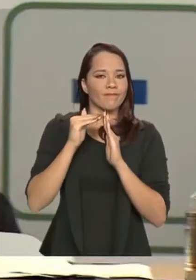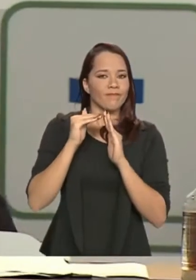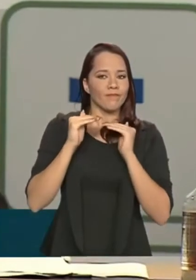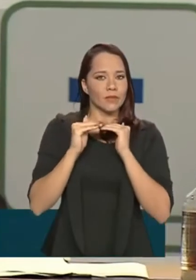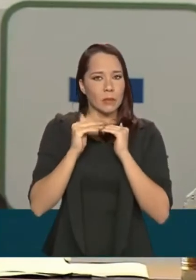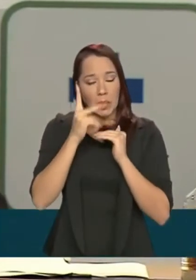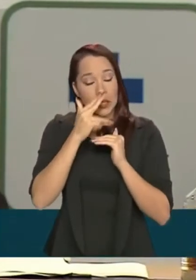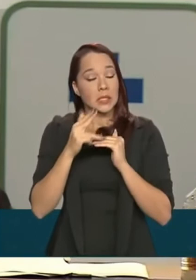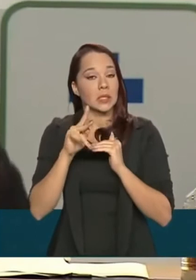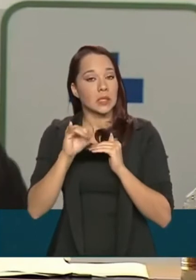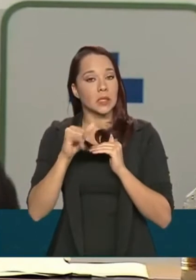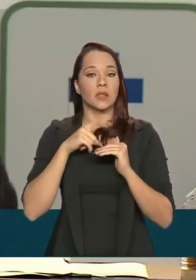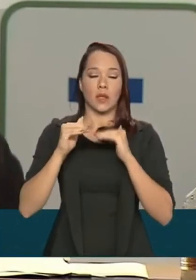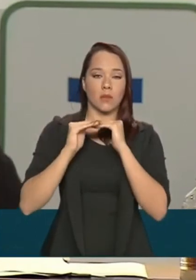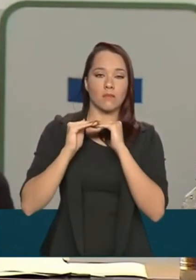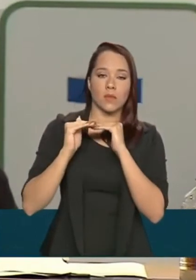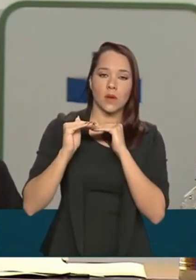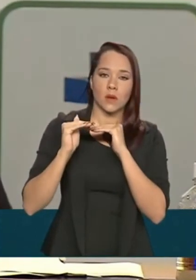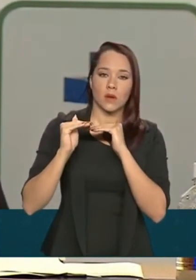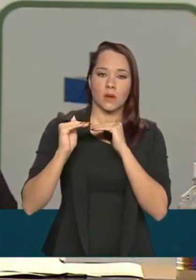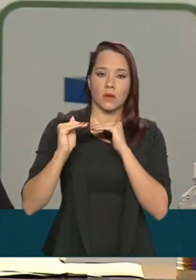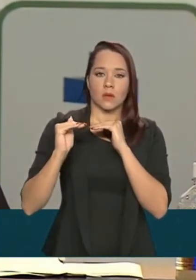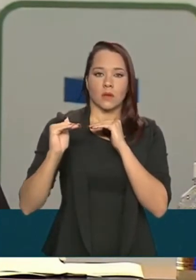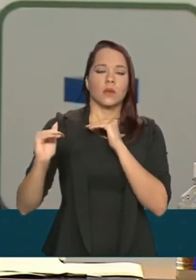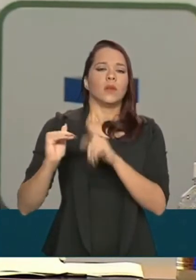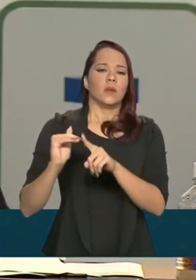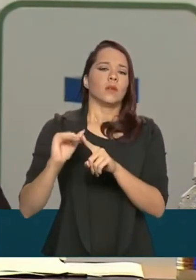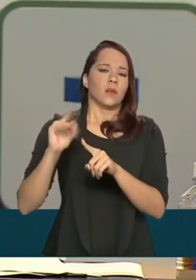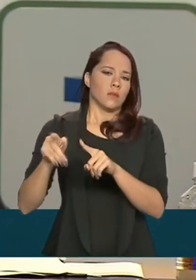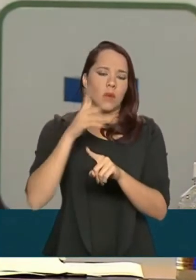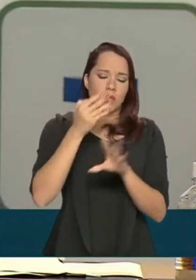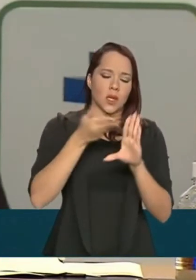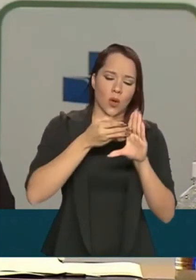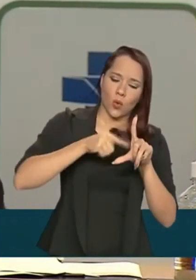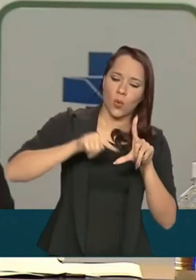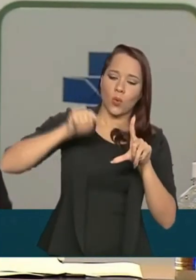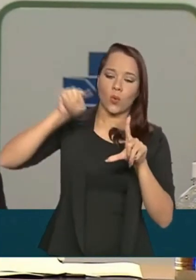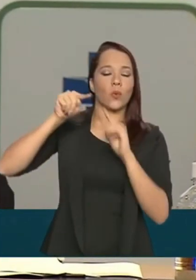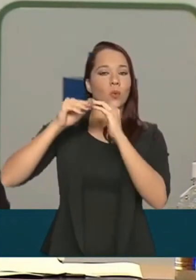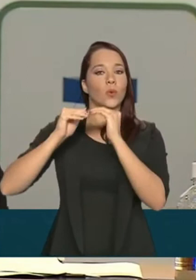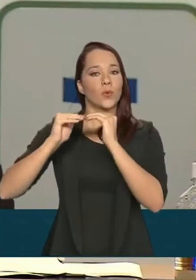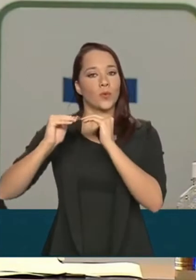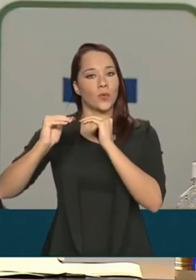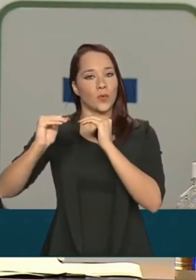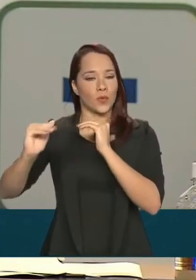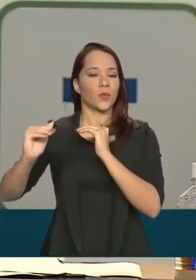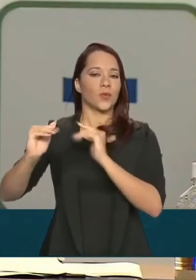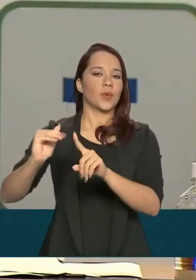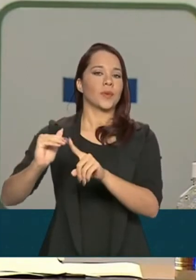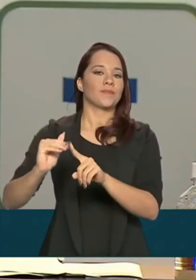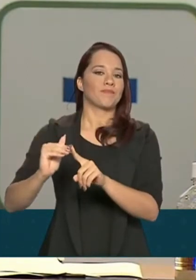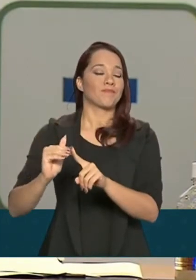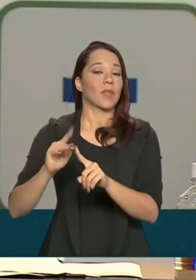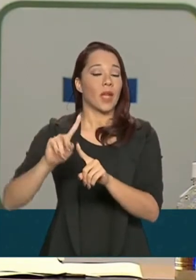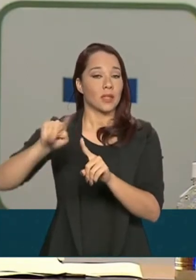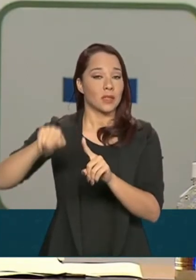a um platô ou uma curva, a um fechamento de uma curva, a um segmento de platô de curva.